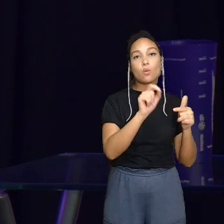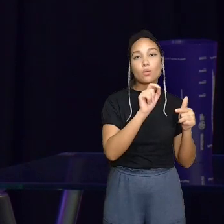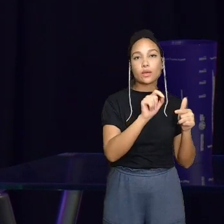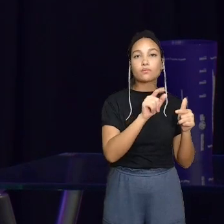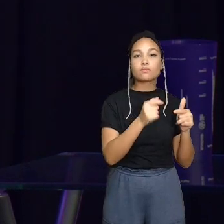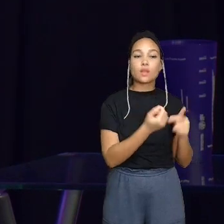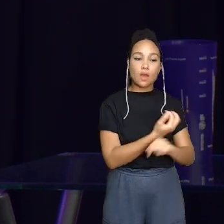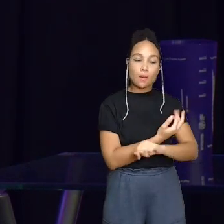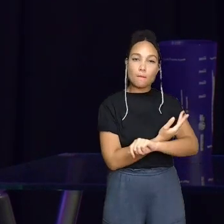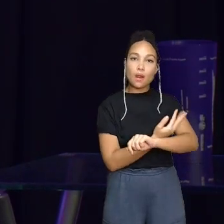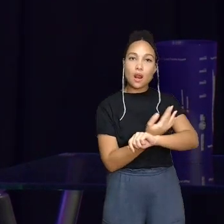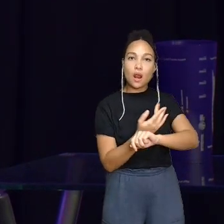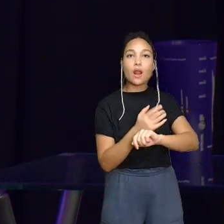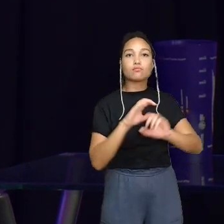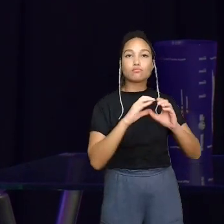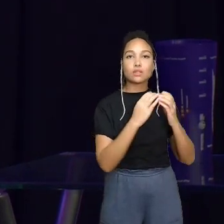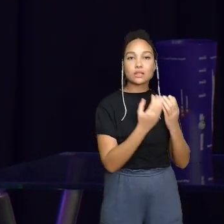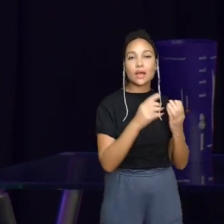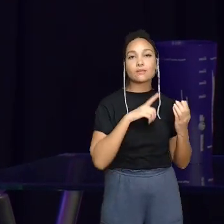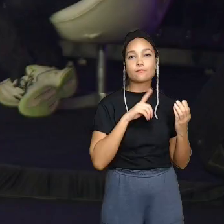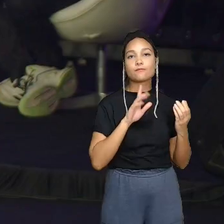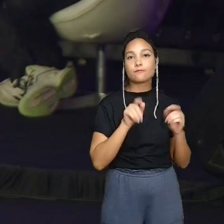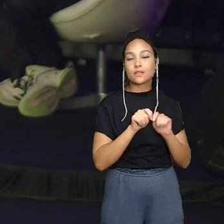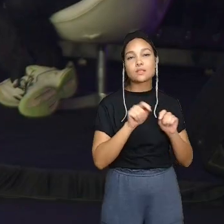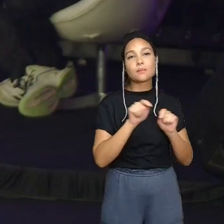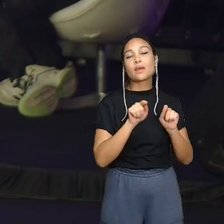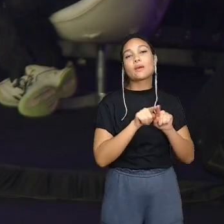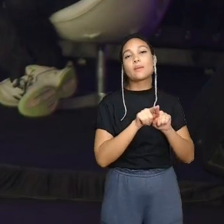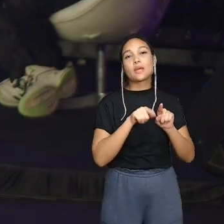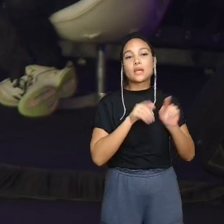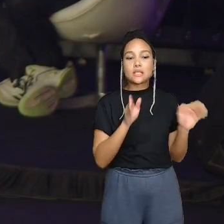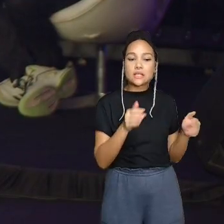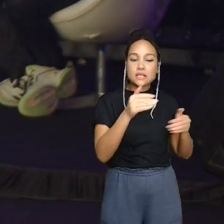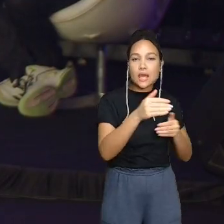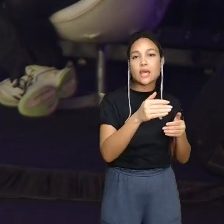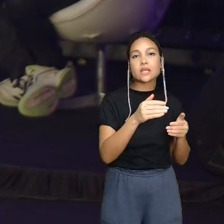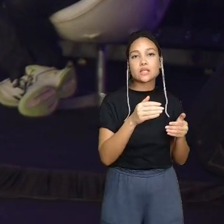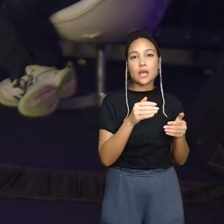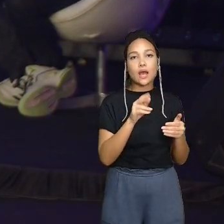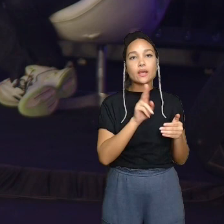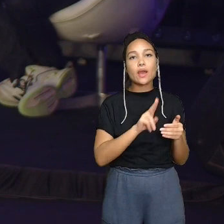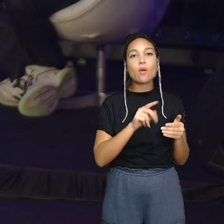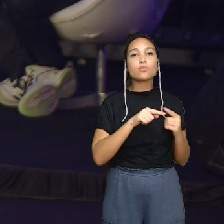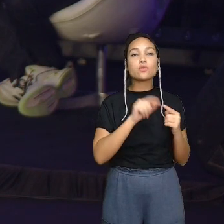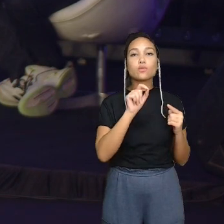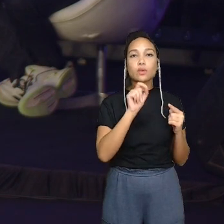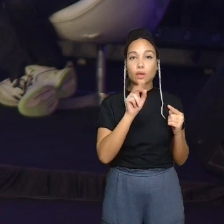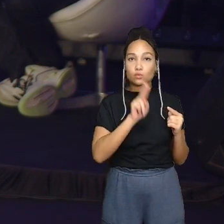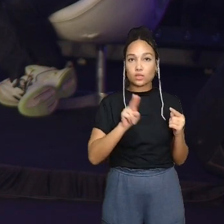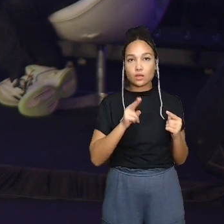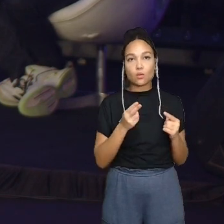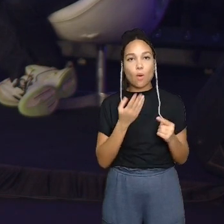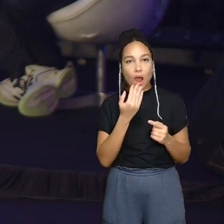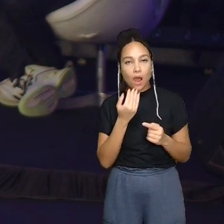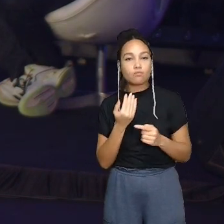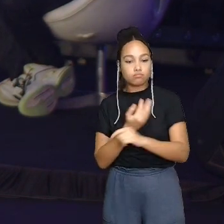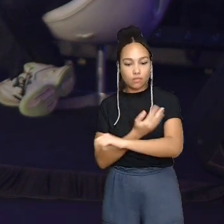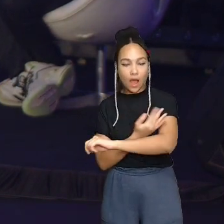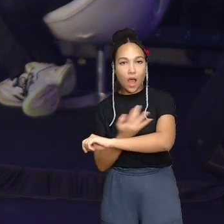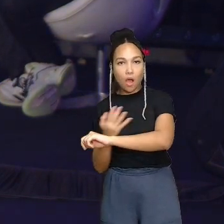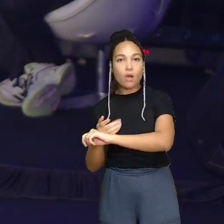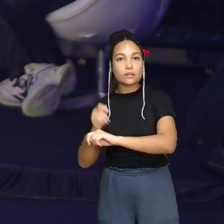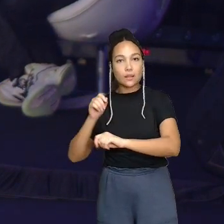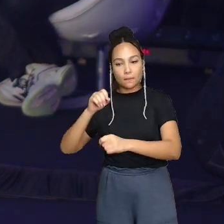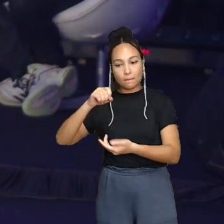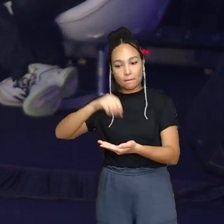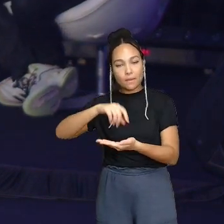que a gente fez as cestas nada básicas, que a ideia era, a partir da horta comunitária, fazer,